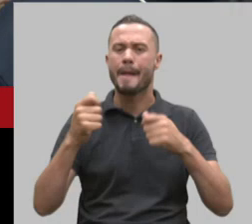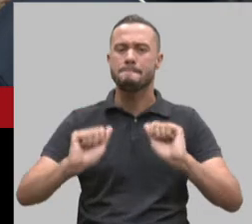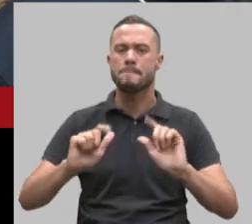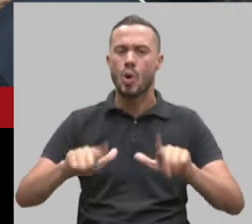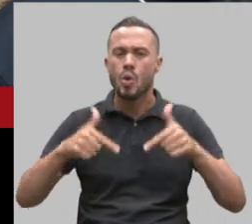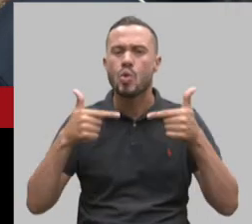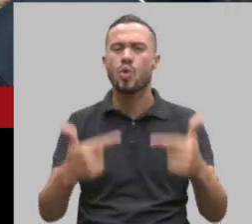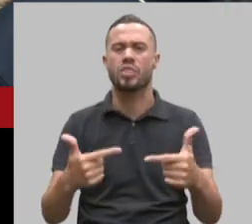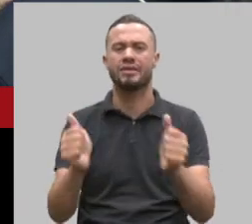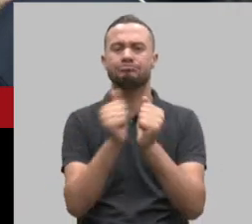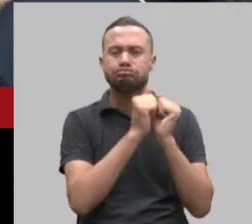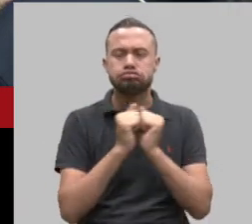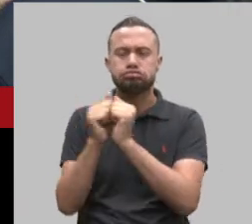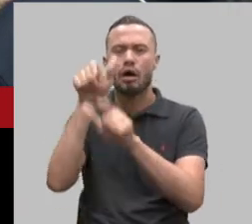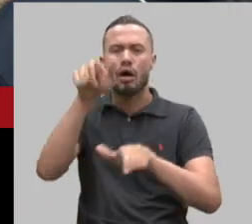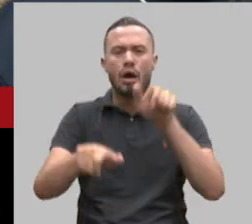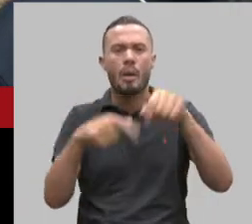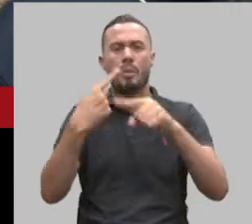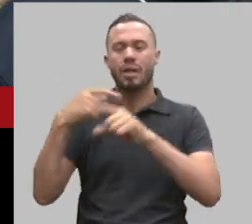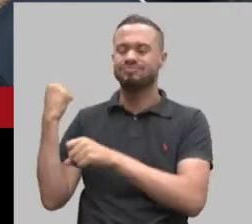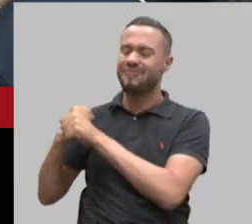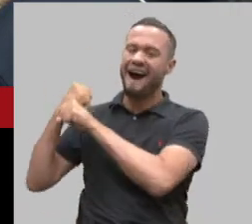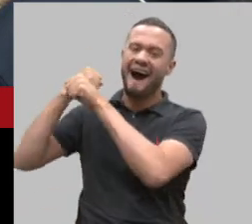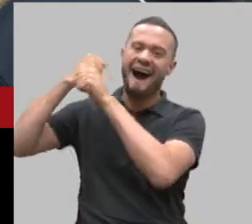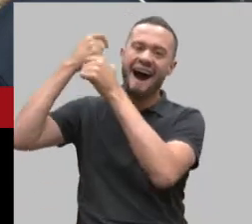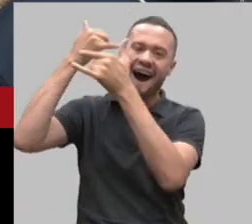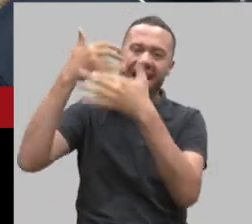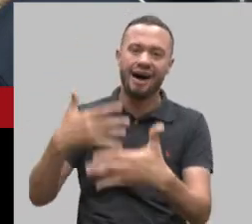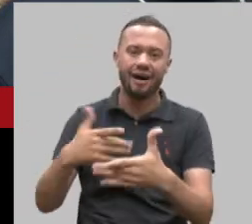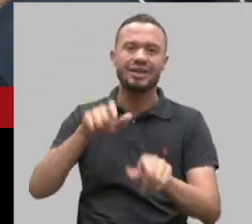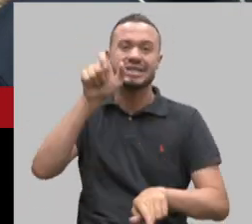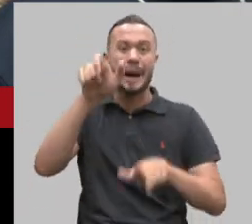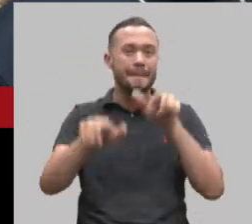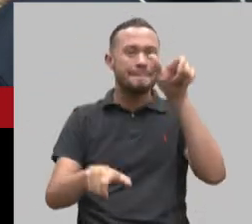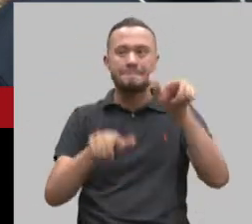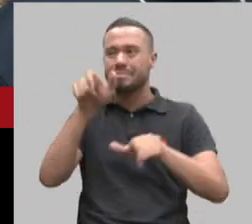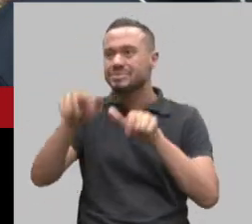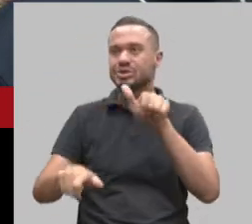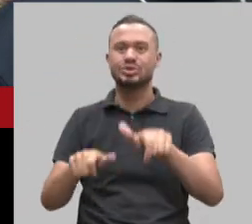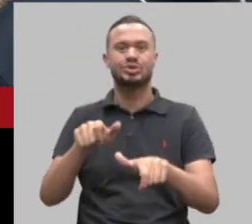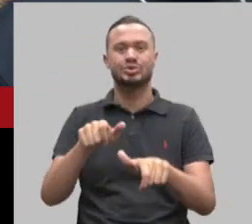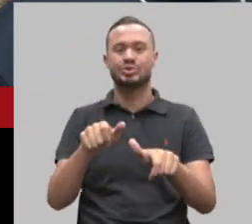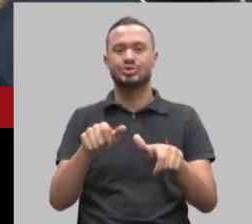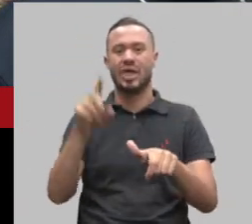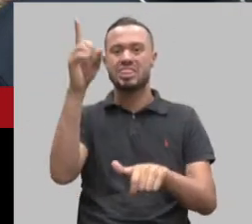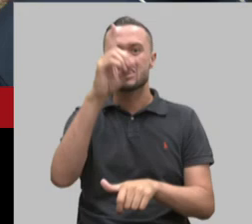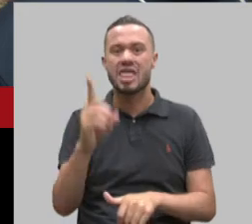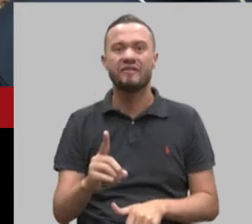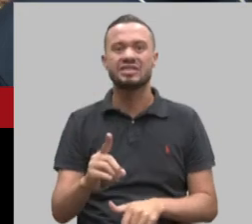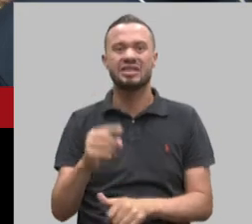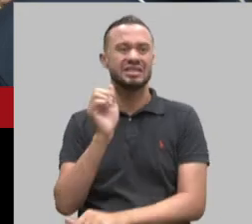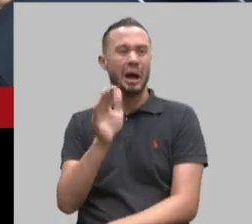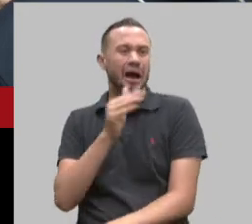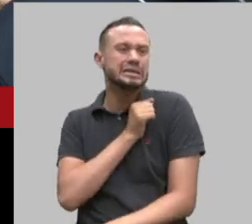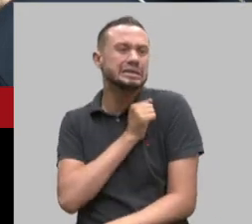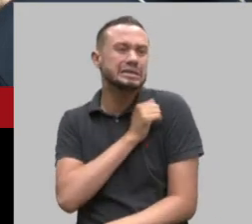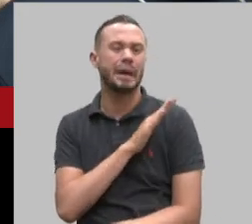pessoas porque há anos essas pessoas elas são super discriminadas e é algo super enraizado